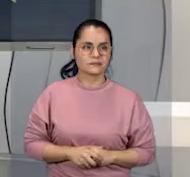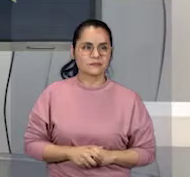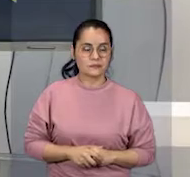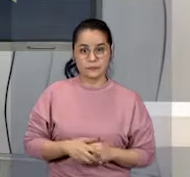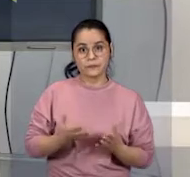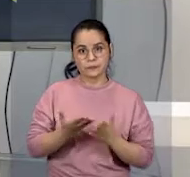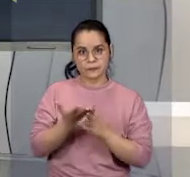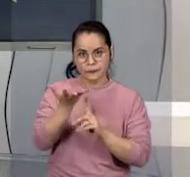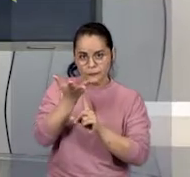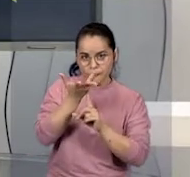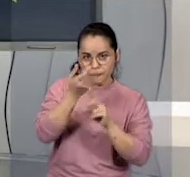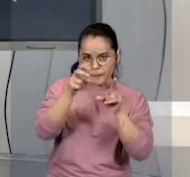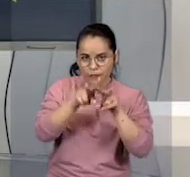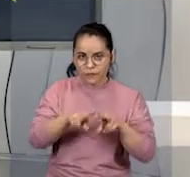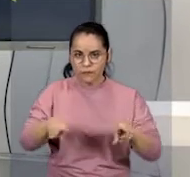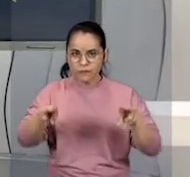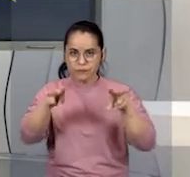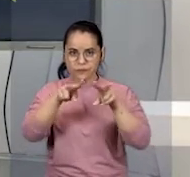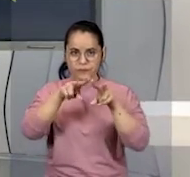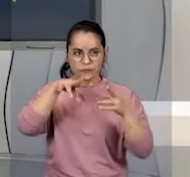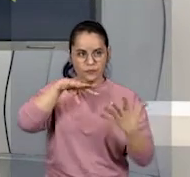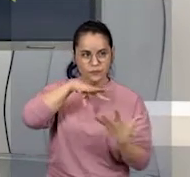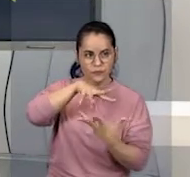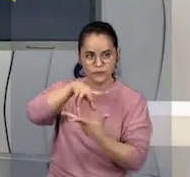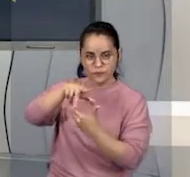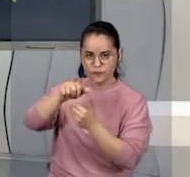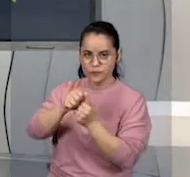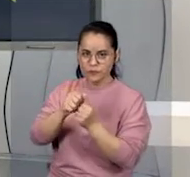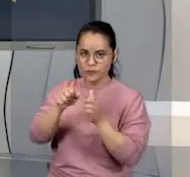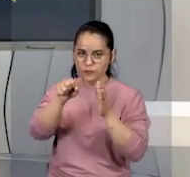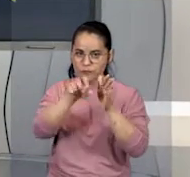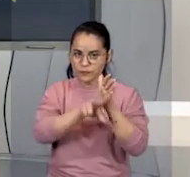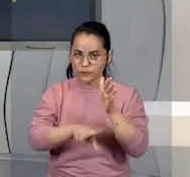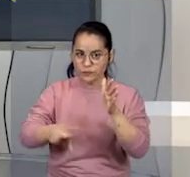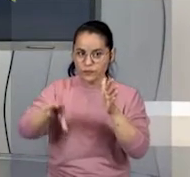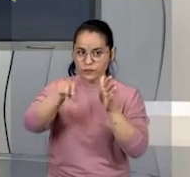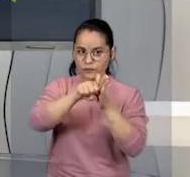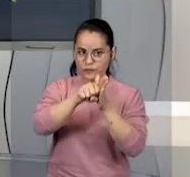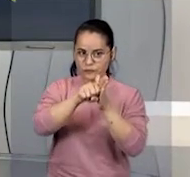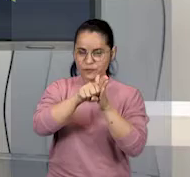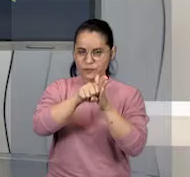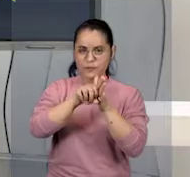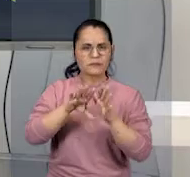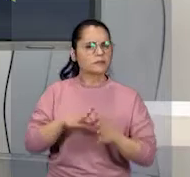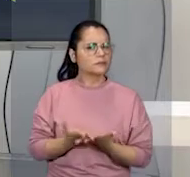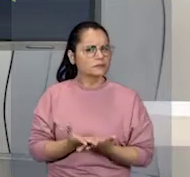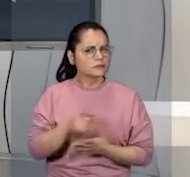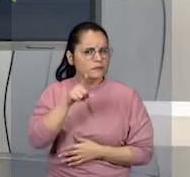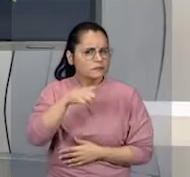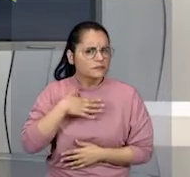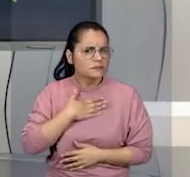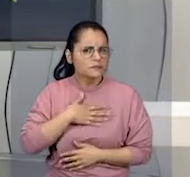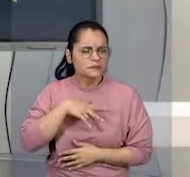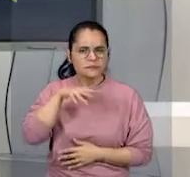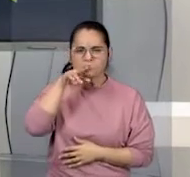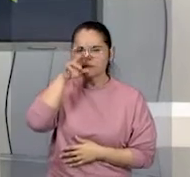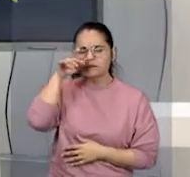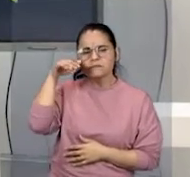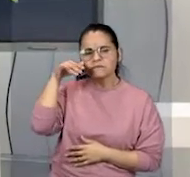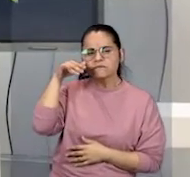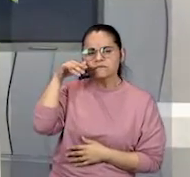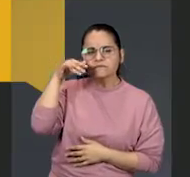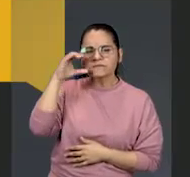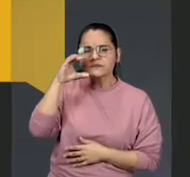Artes visuais no mundo audiovisual. Você gosta de assistir clipes